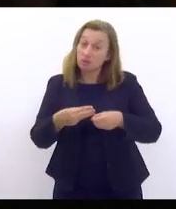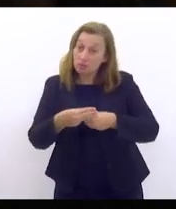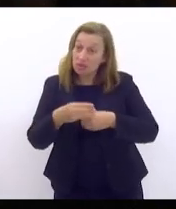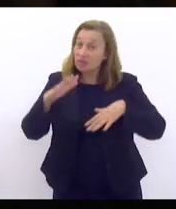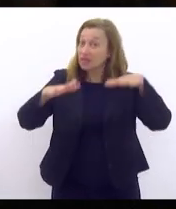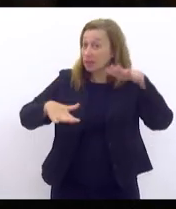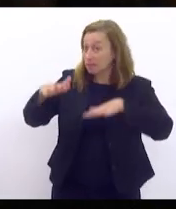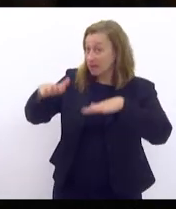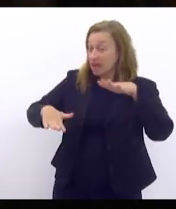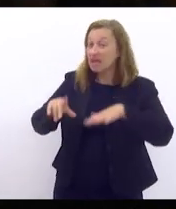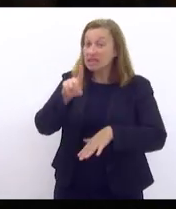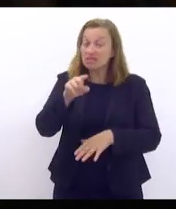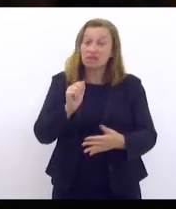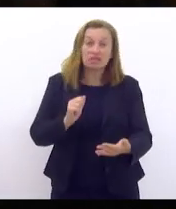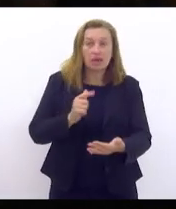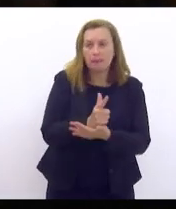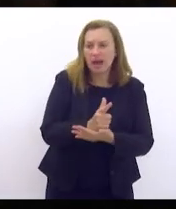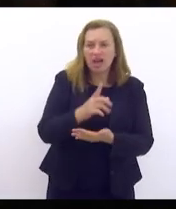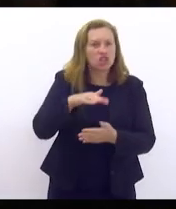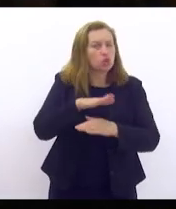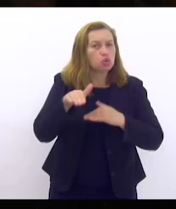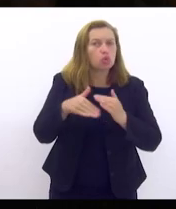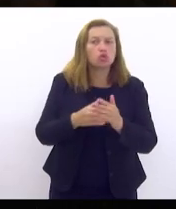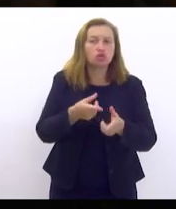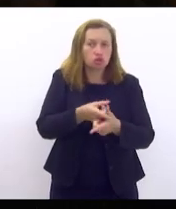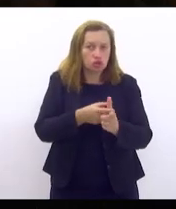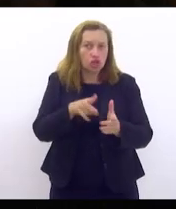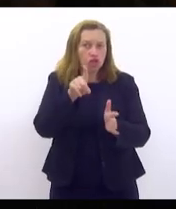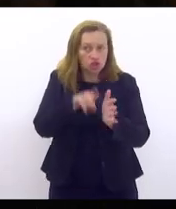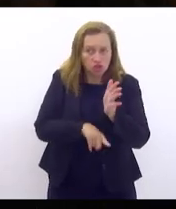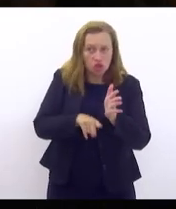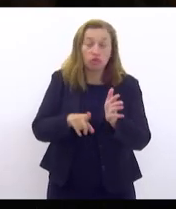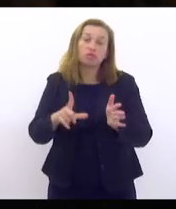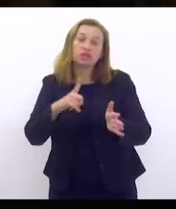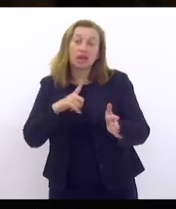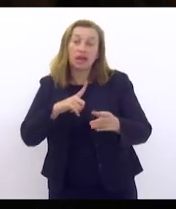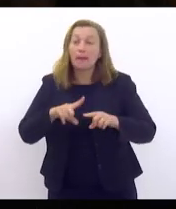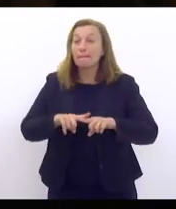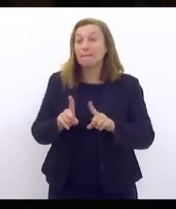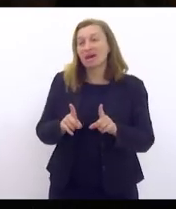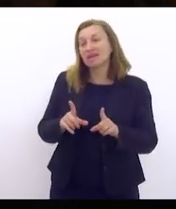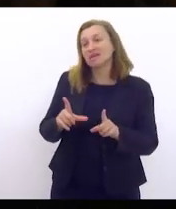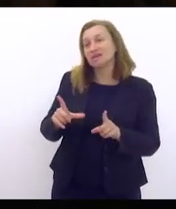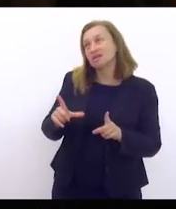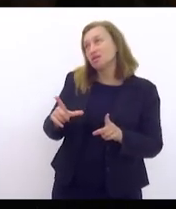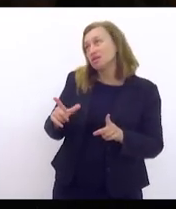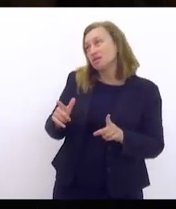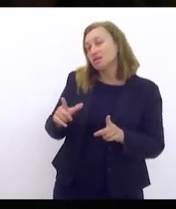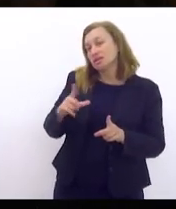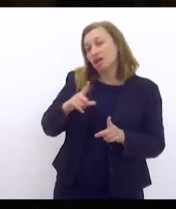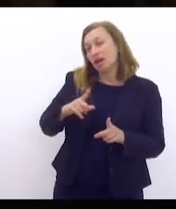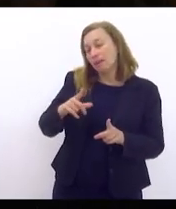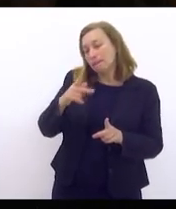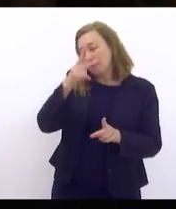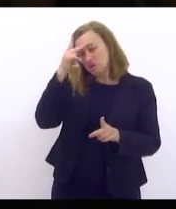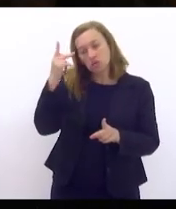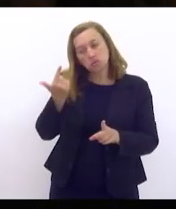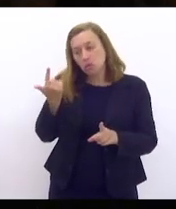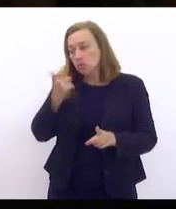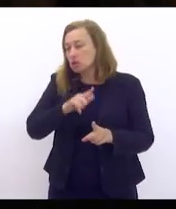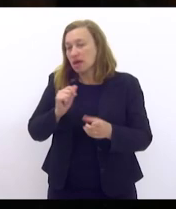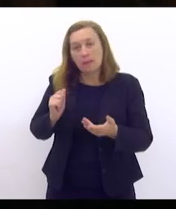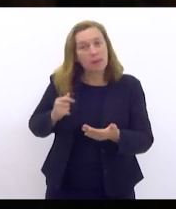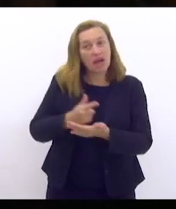se você paga à vista você tem um desconto e mais a grande maioria não tem recurso para pagar à vista parcela em 10